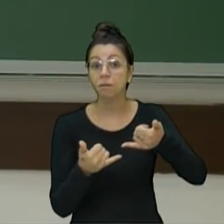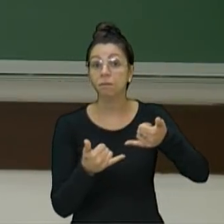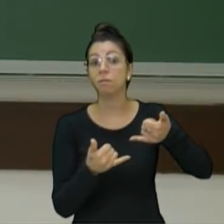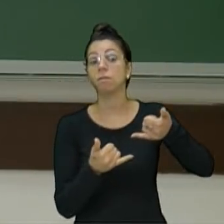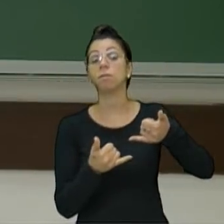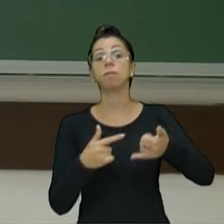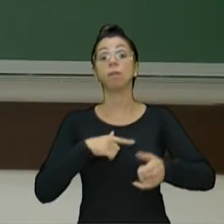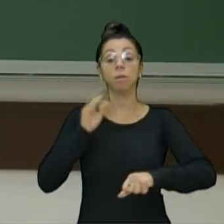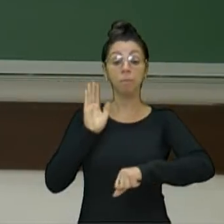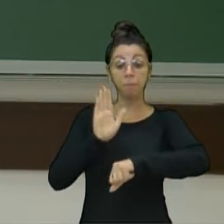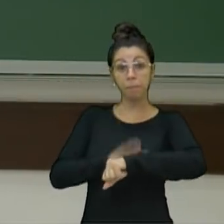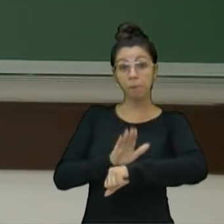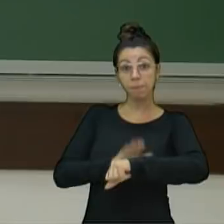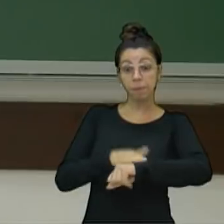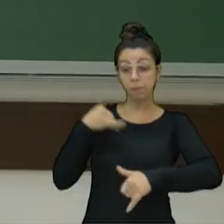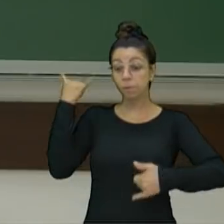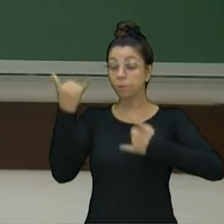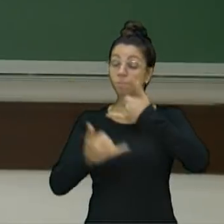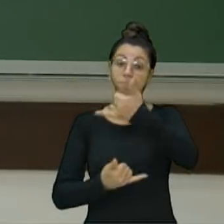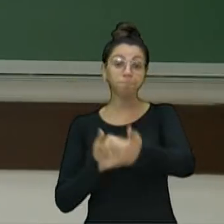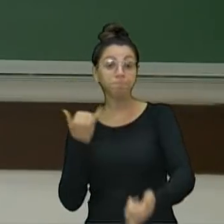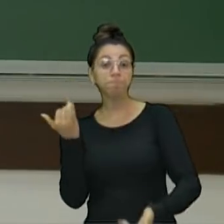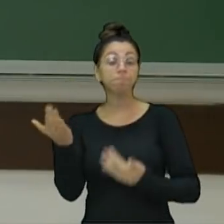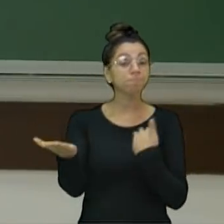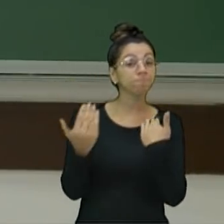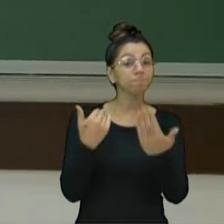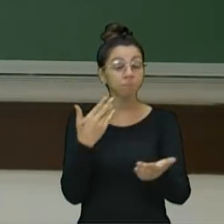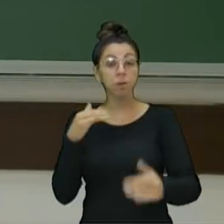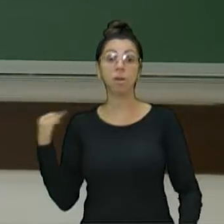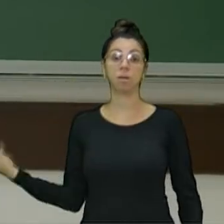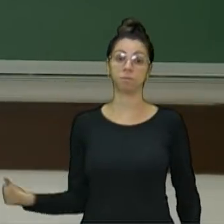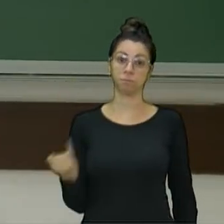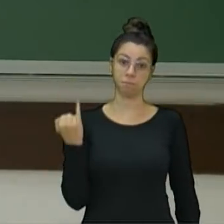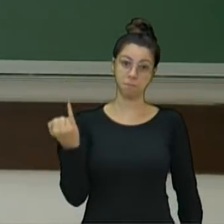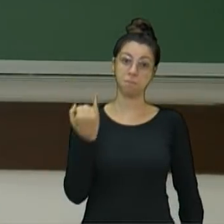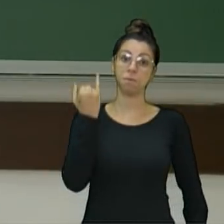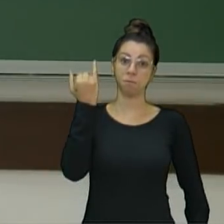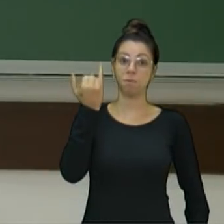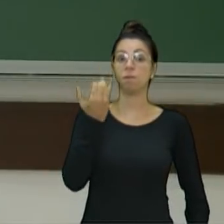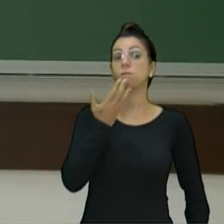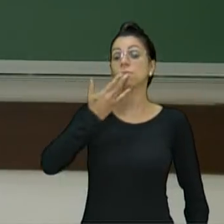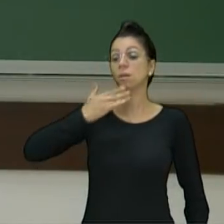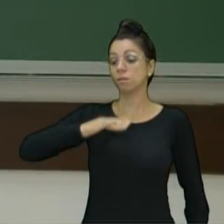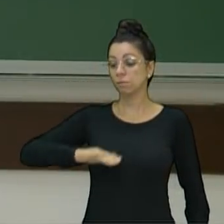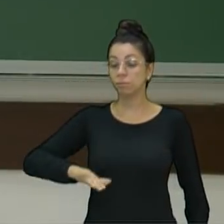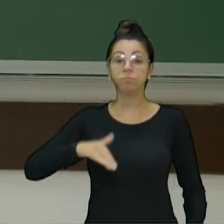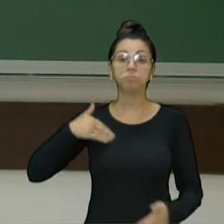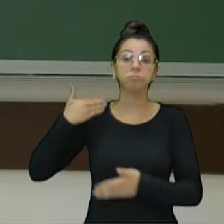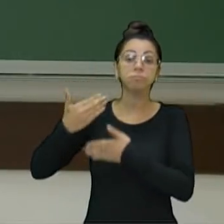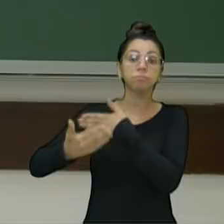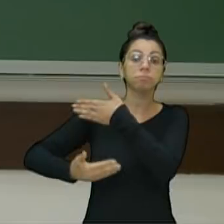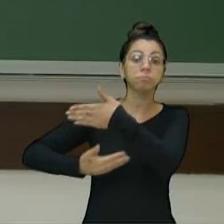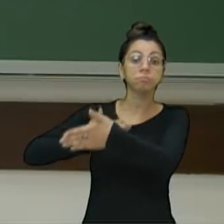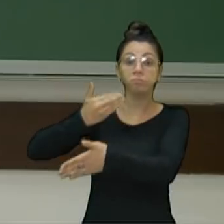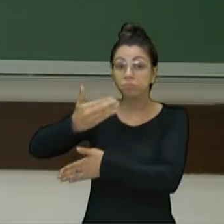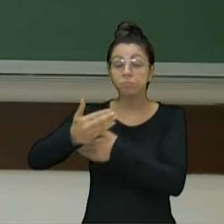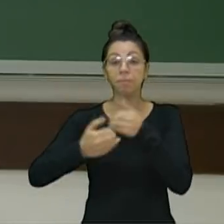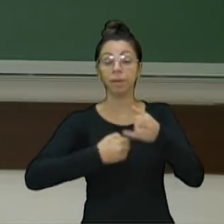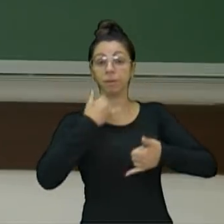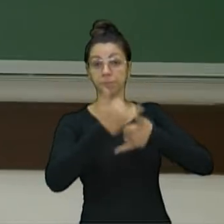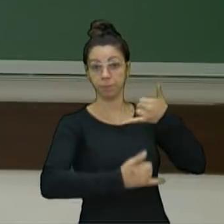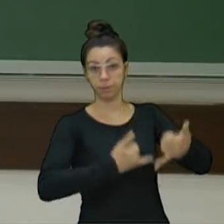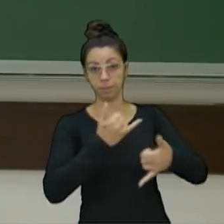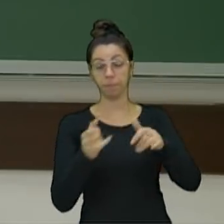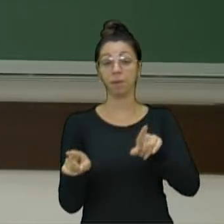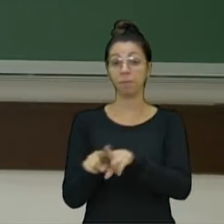ter um momento de lazer. Então, é muito importante para o desenvolvimento da criança que ela brinque. Então, além